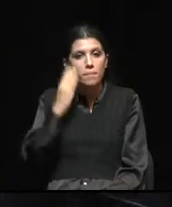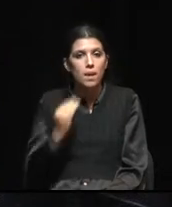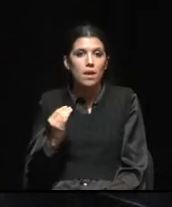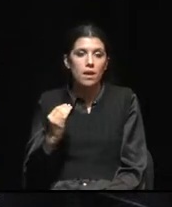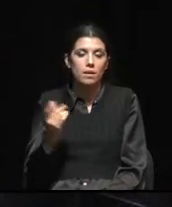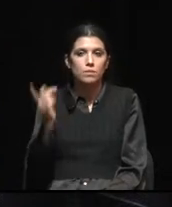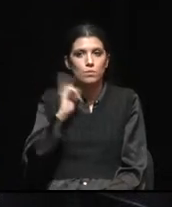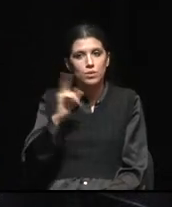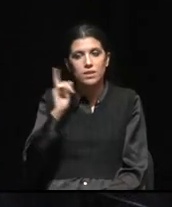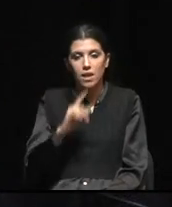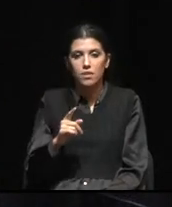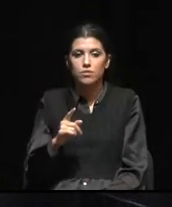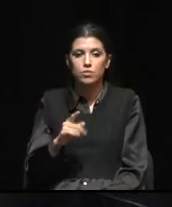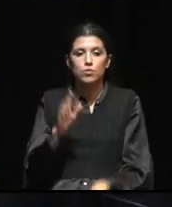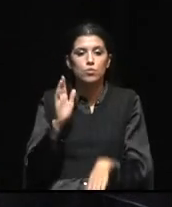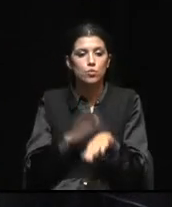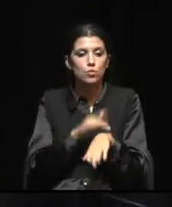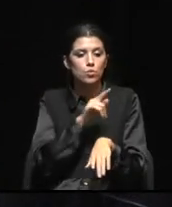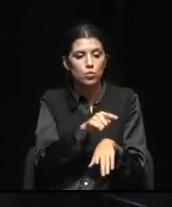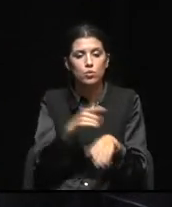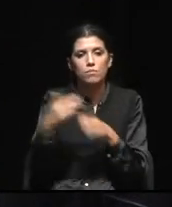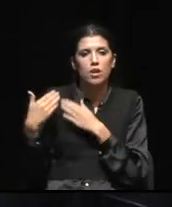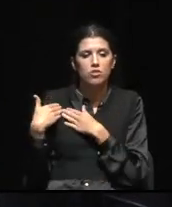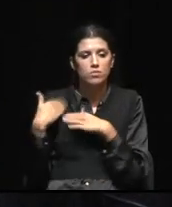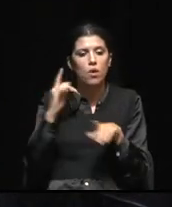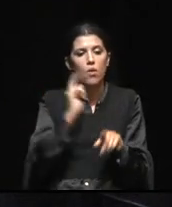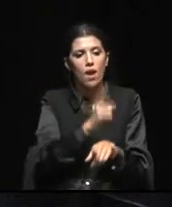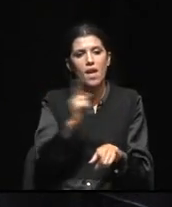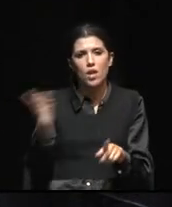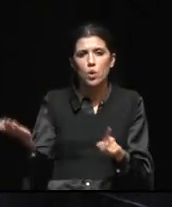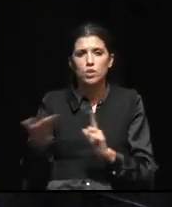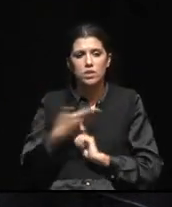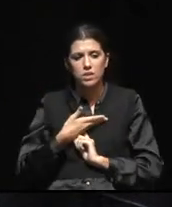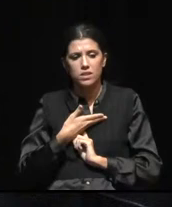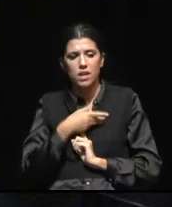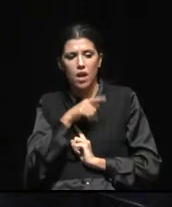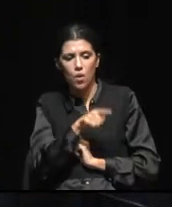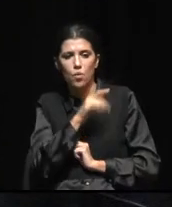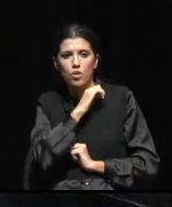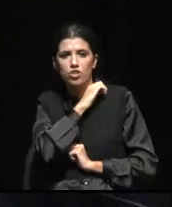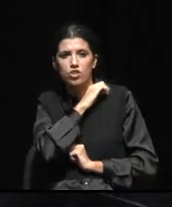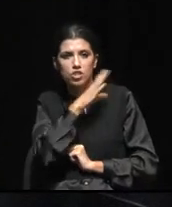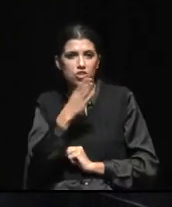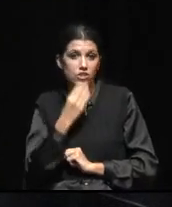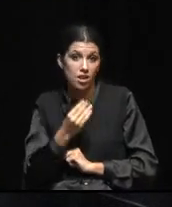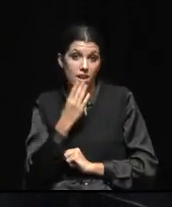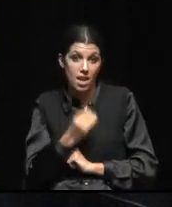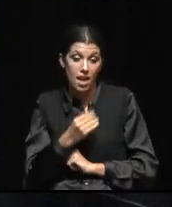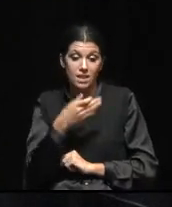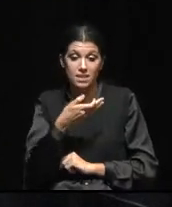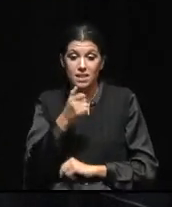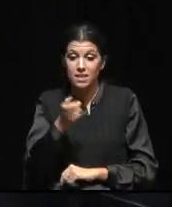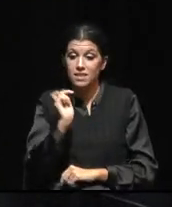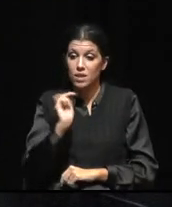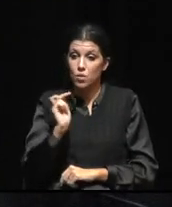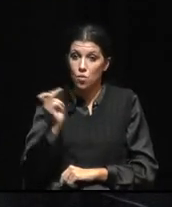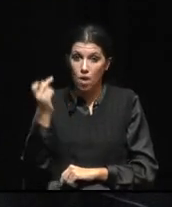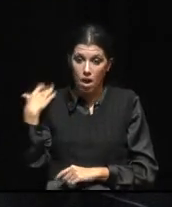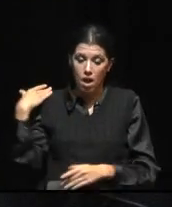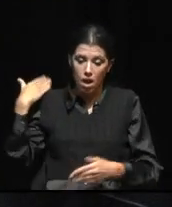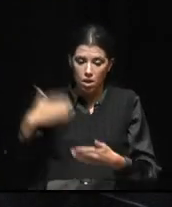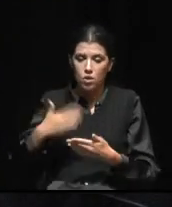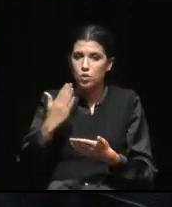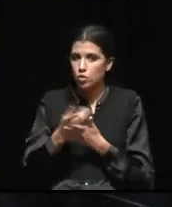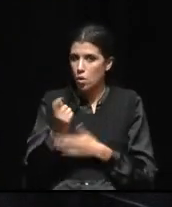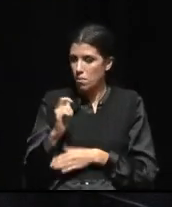fundamental a responsabilização e a condenação inequívoca de Israel que há 75 anos e não